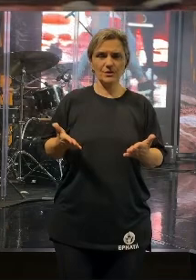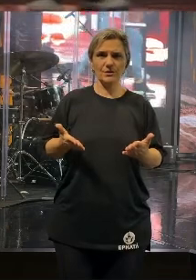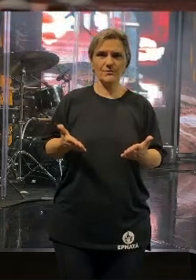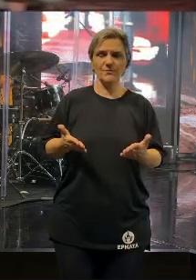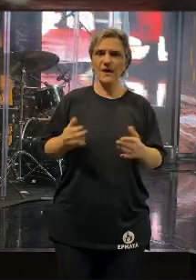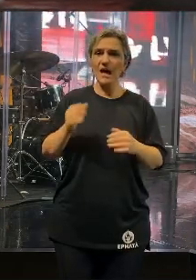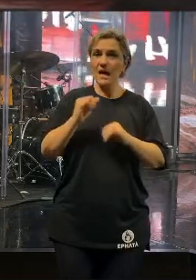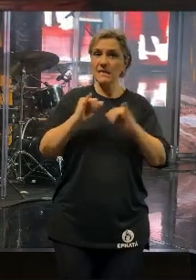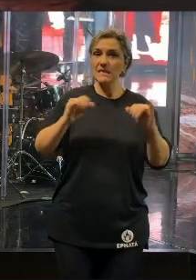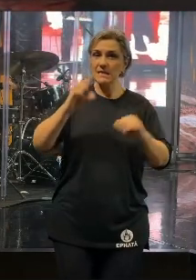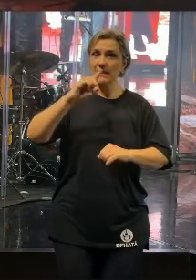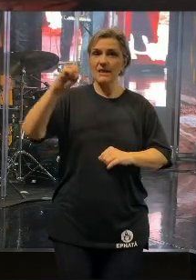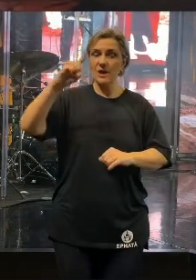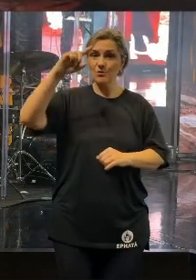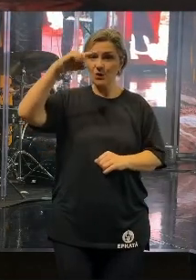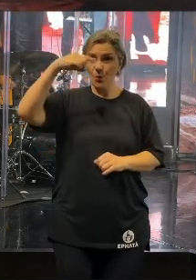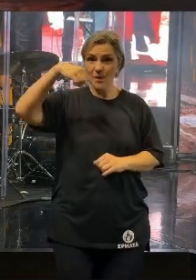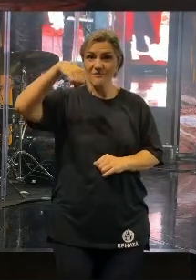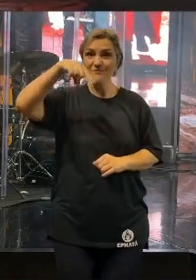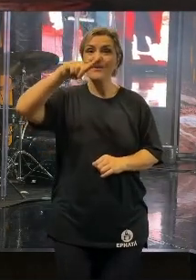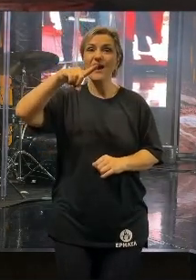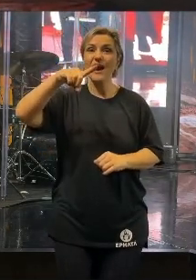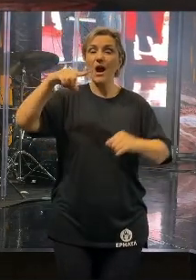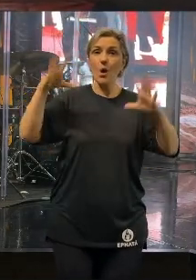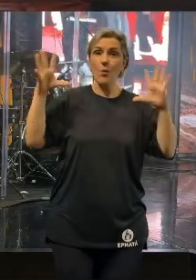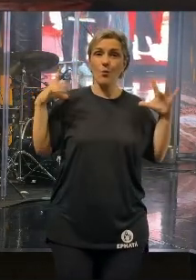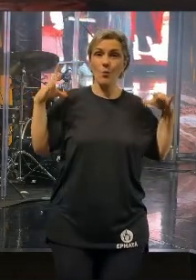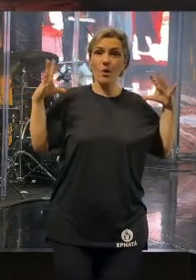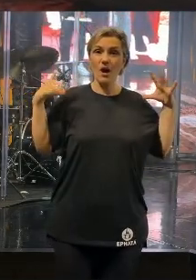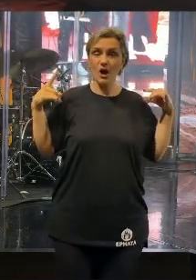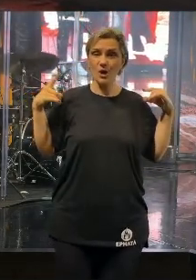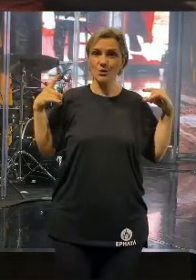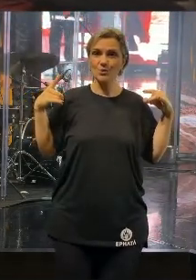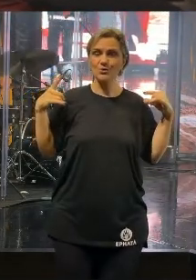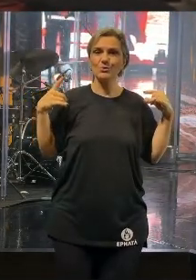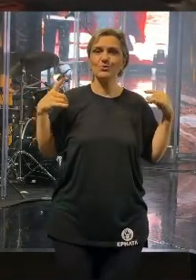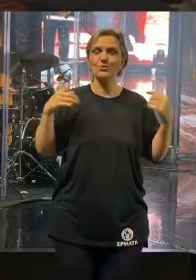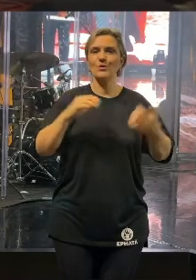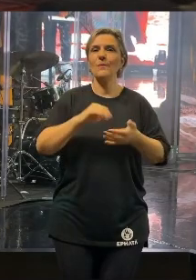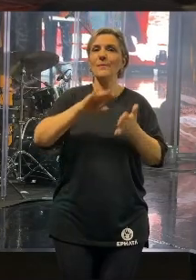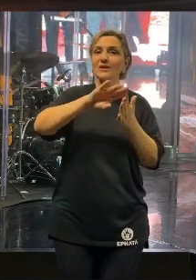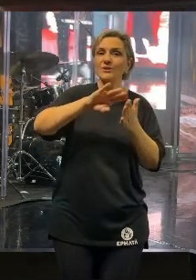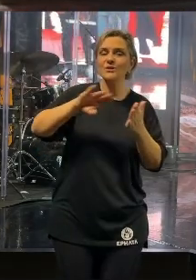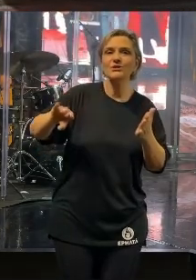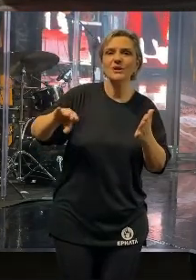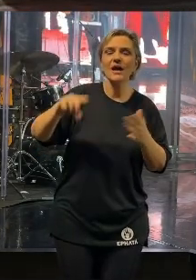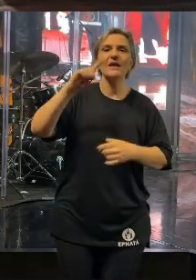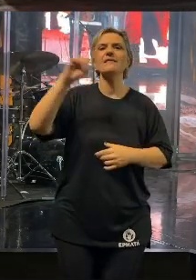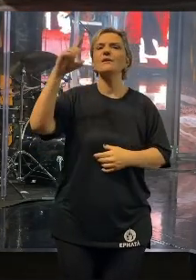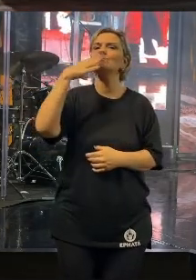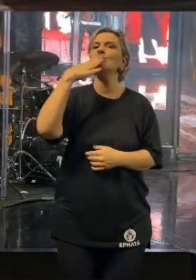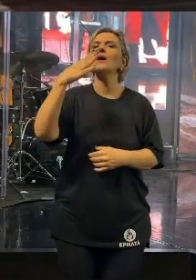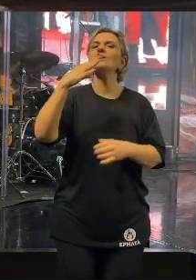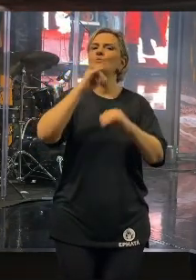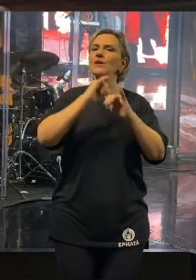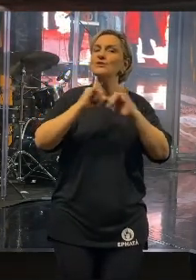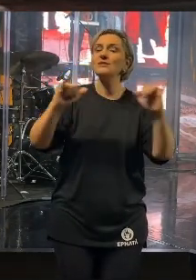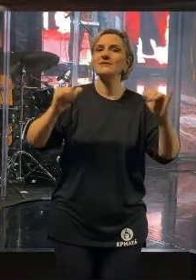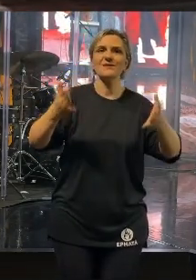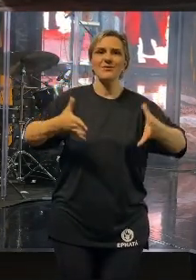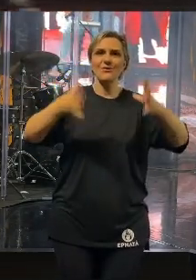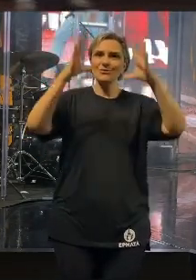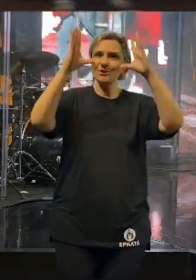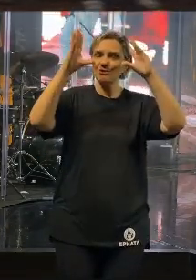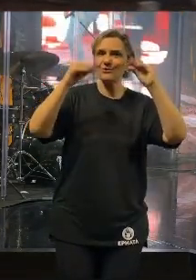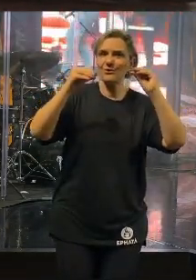se Deus não enviar um anjo para te tirar dela, Deus me pede para te dizer nessa